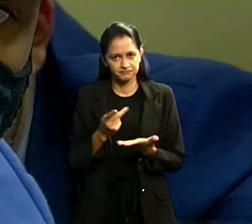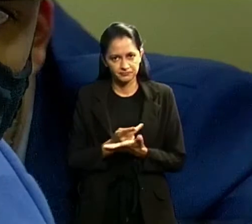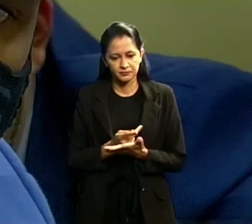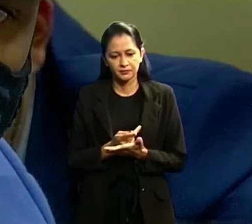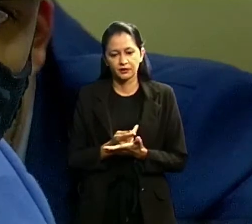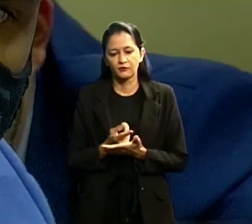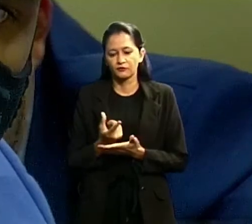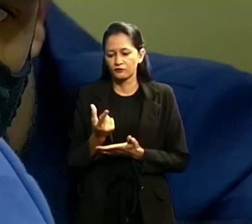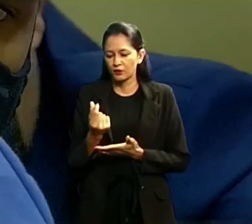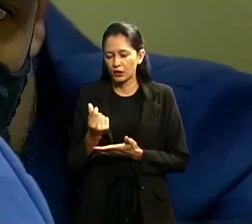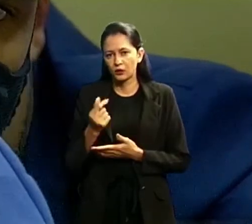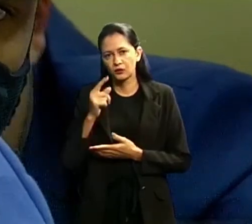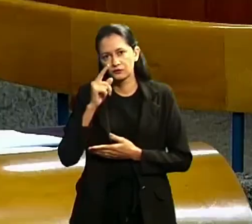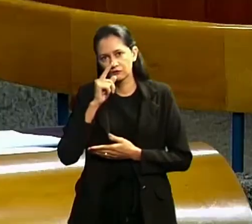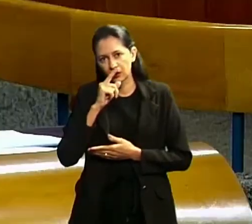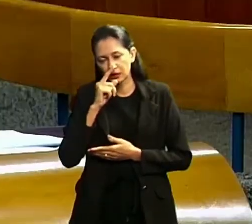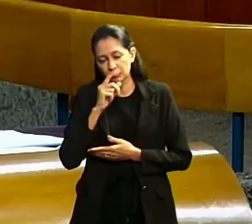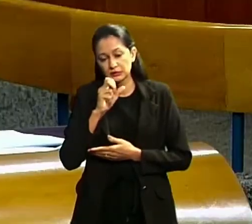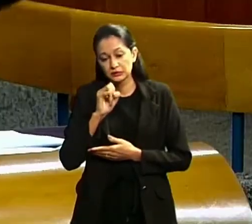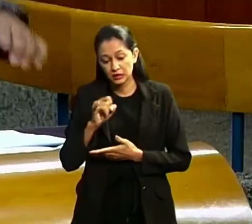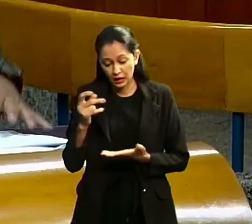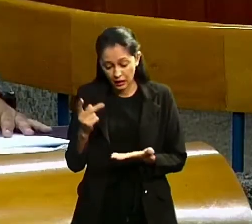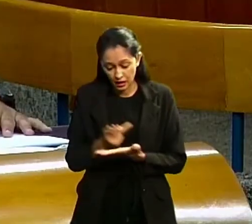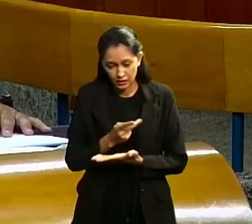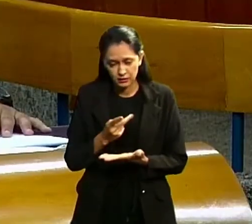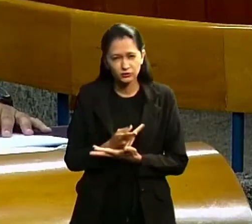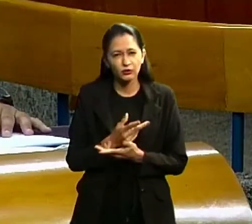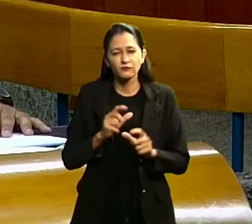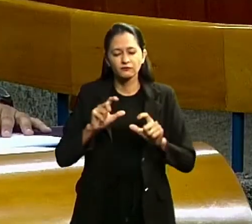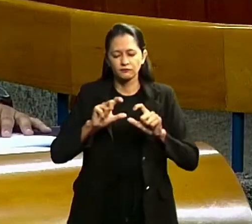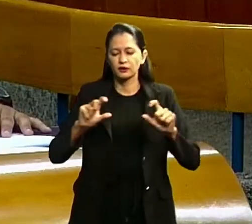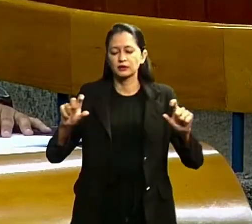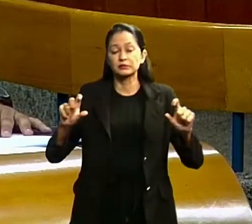distorções, o erro. Se alguém errou, o senhor falou uma coisa que marcou.